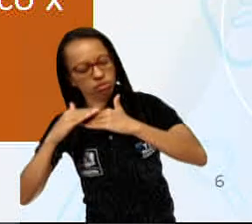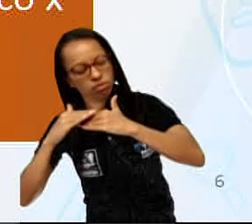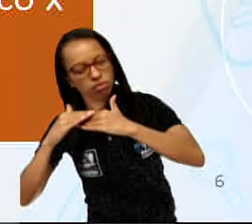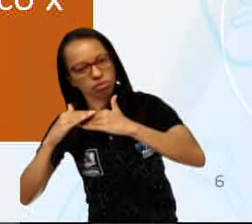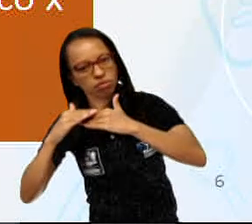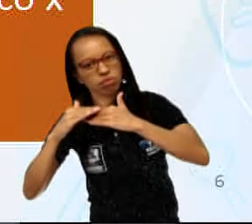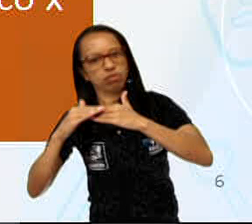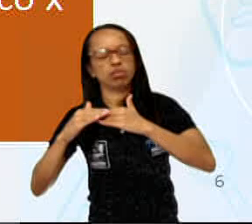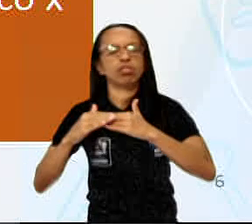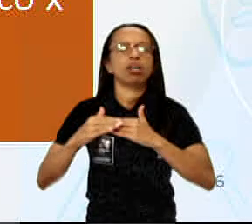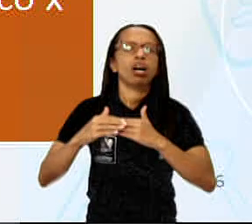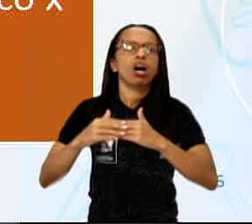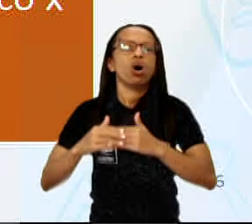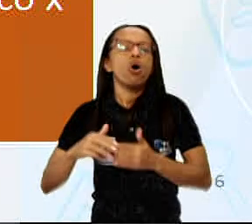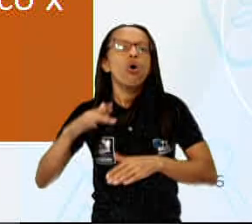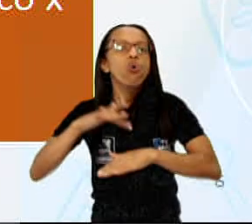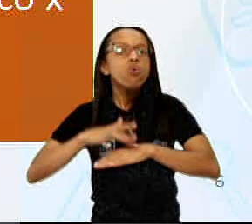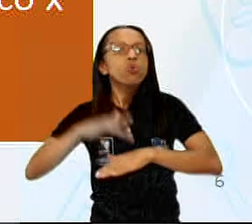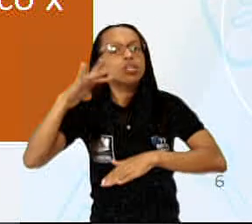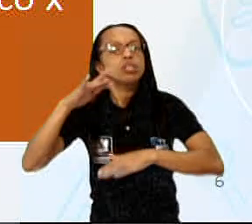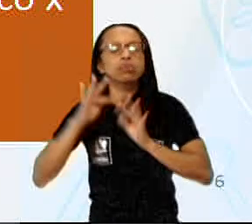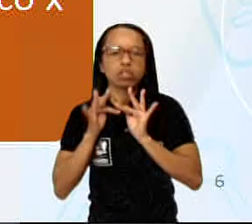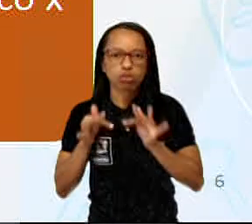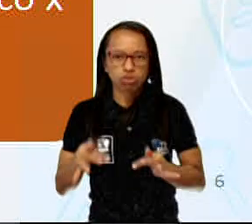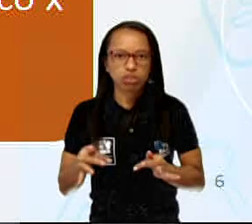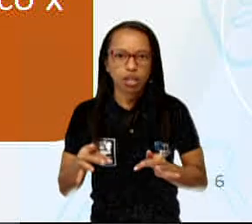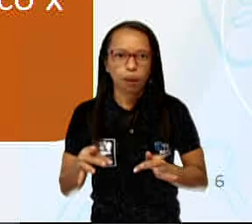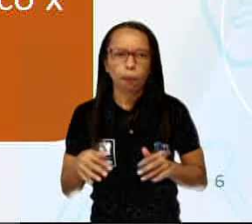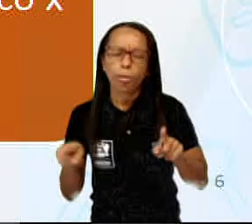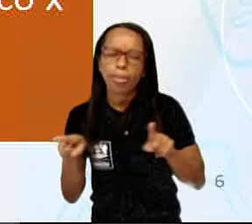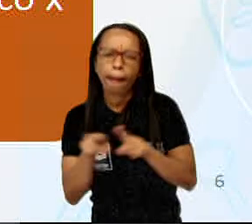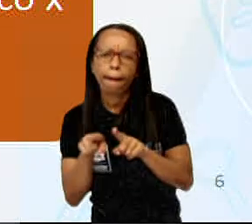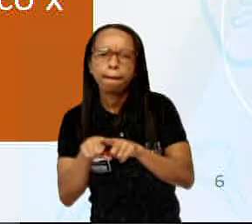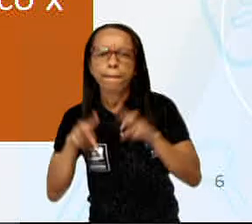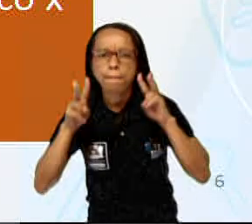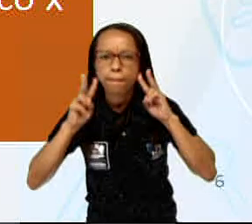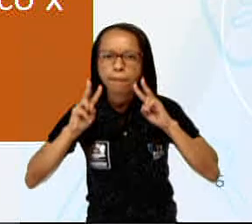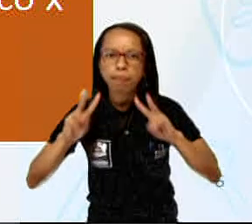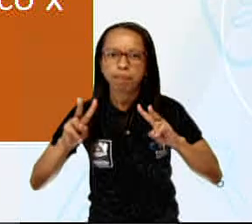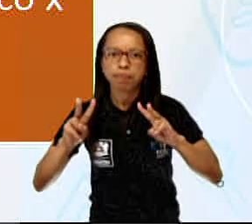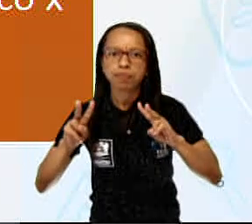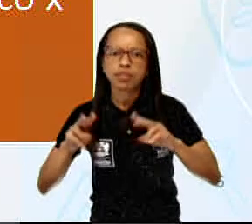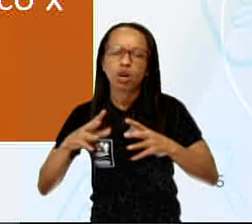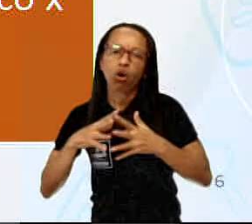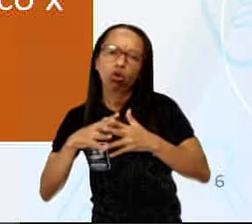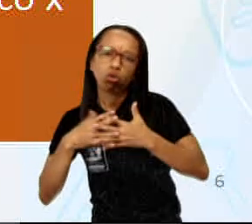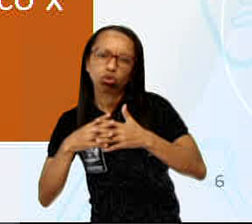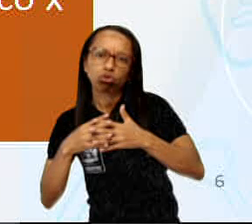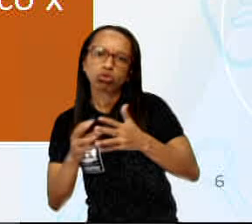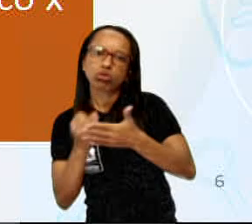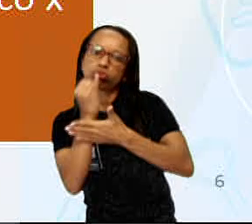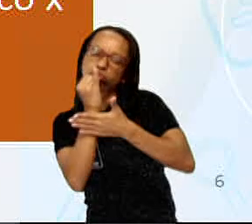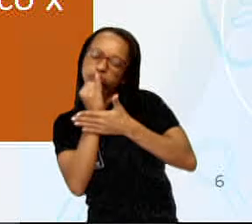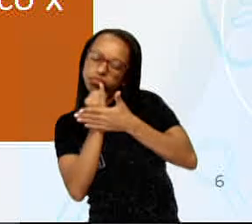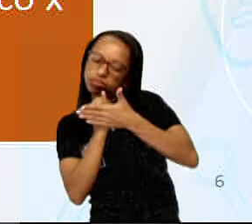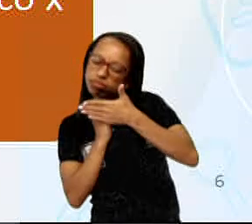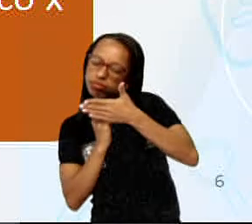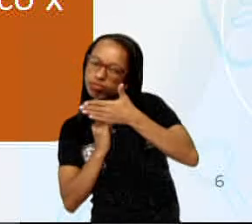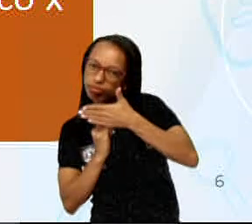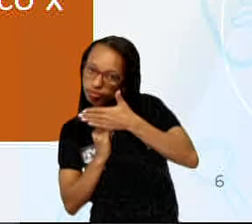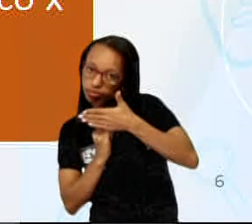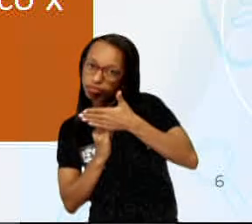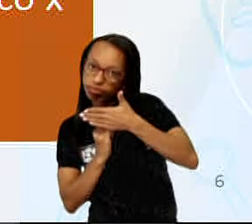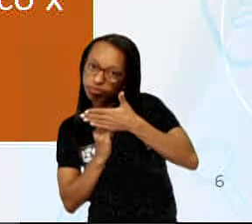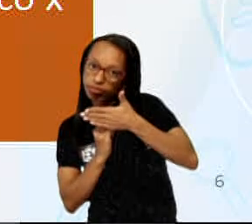desfecho. Também vimos que o conflito ele pode ser interno ao personagem, quando se fizer referência às